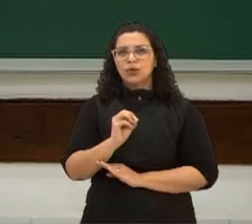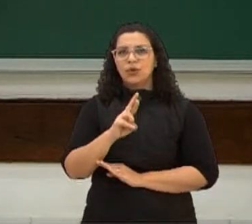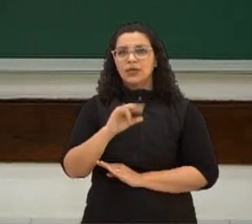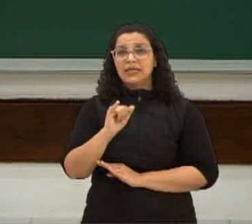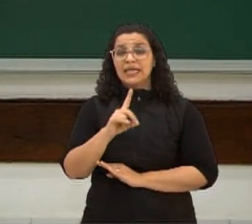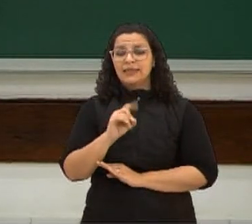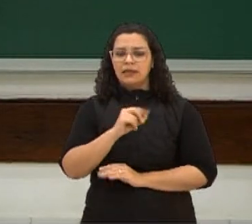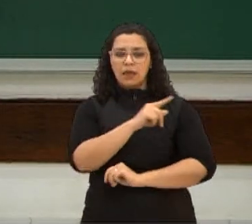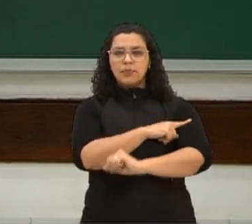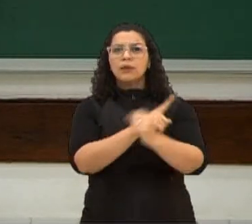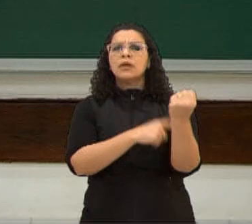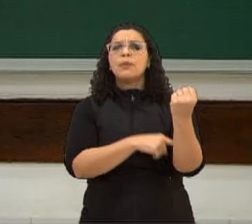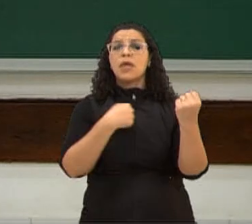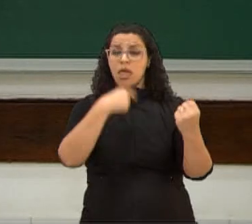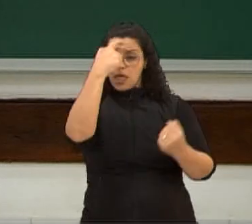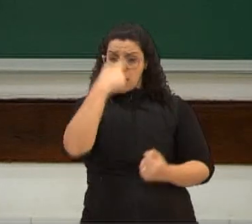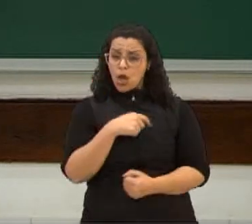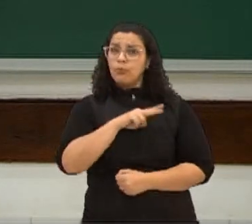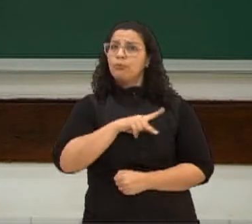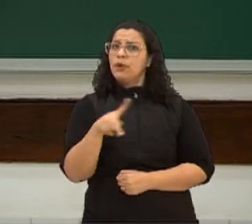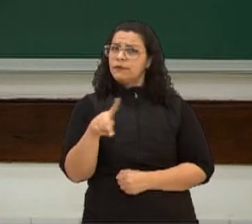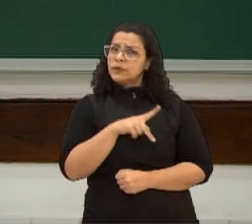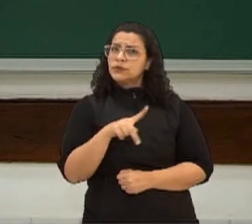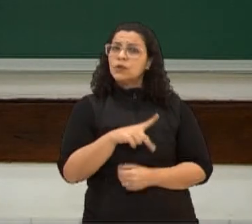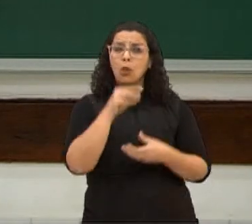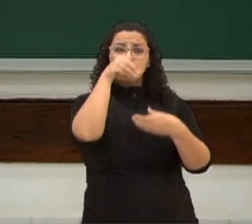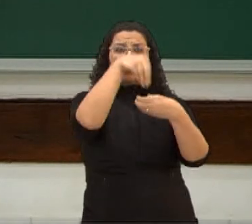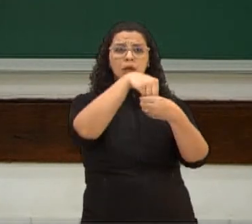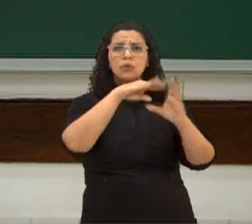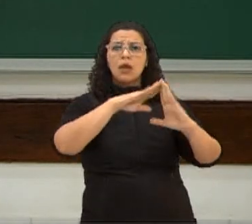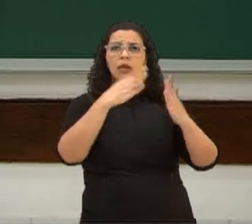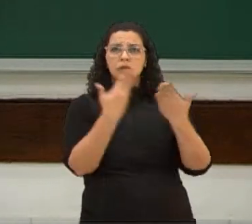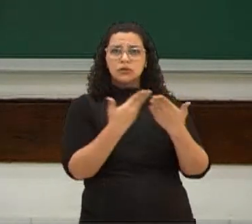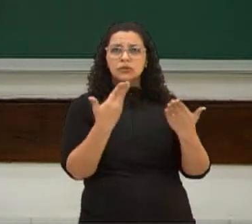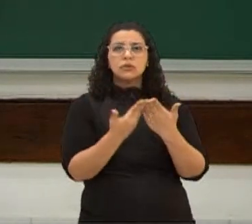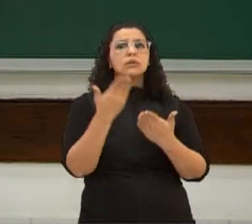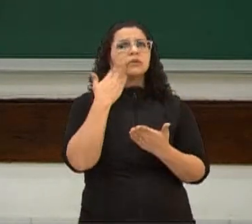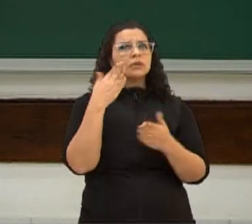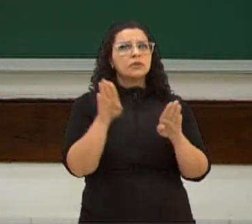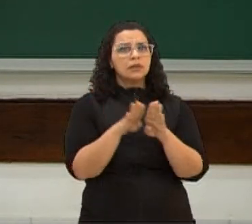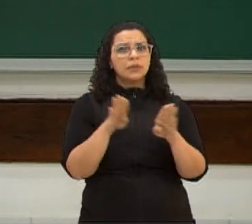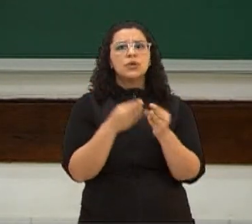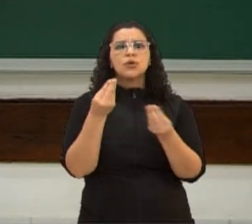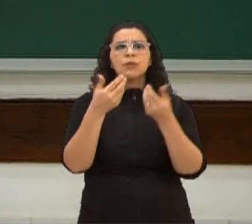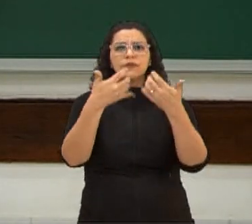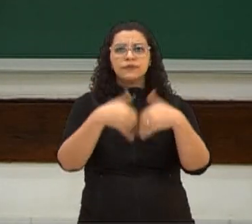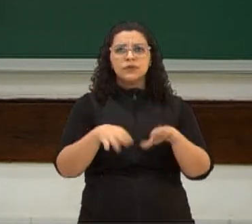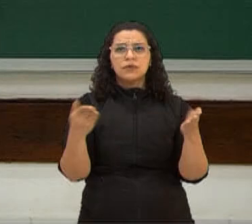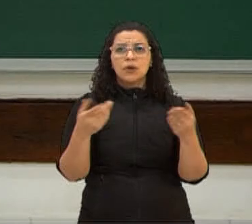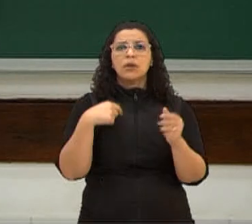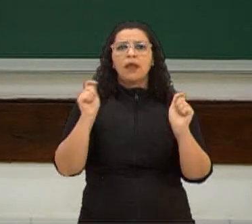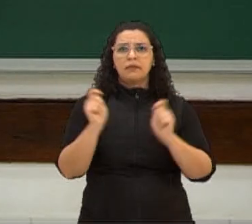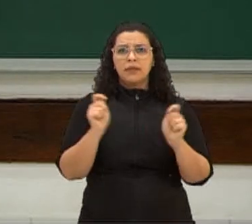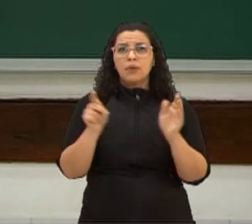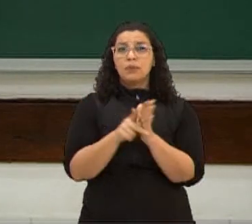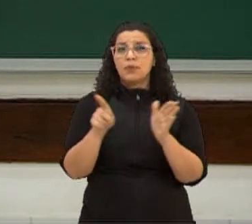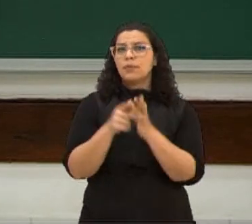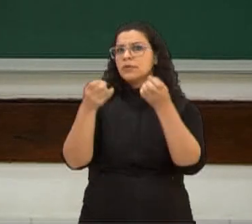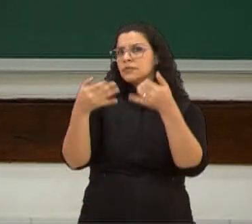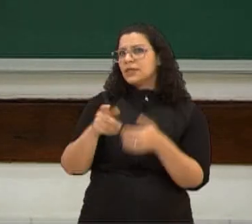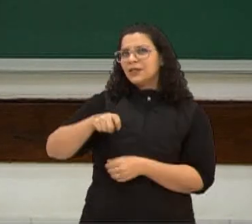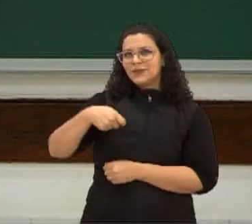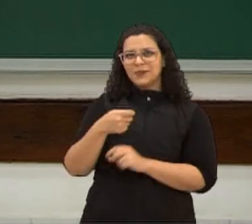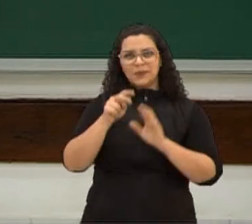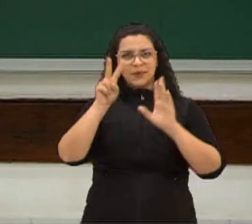Eu sou uma professora, estou dentro deste lugar, então eu sei do que eu vou falar.